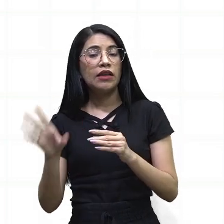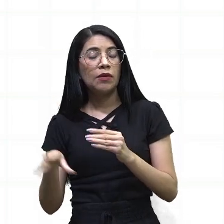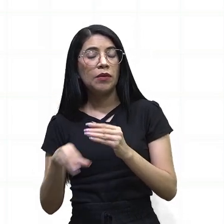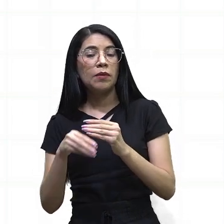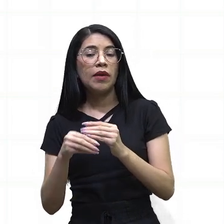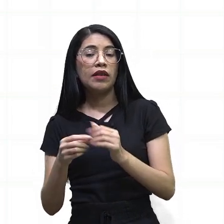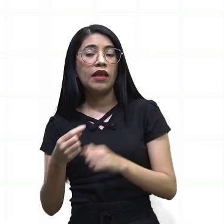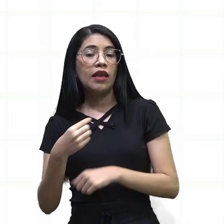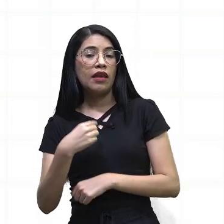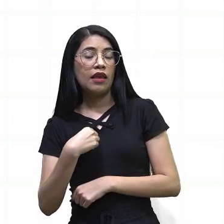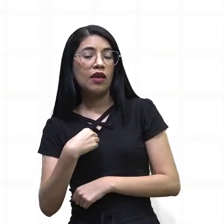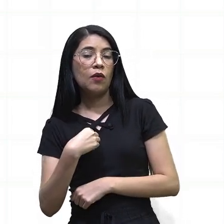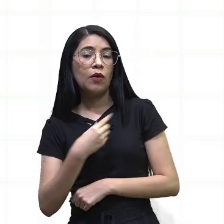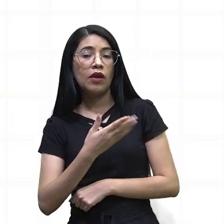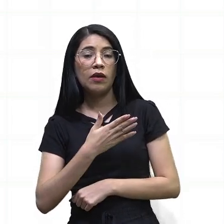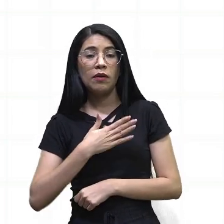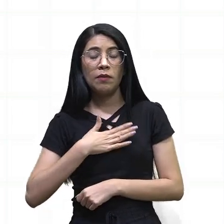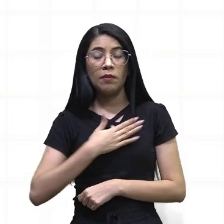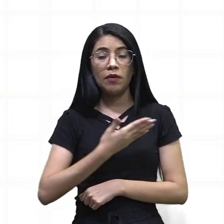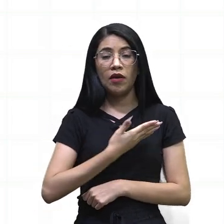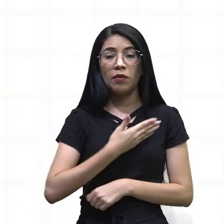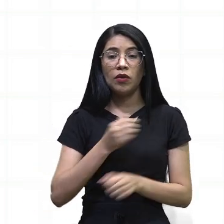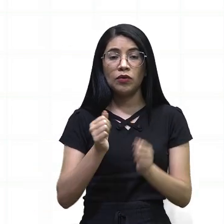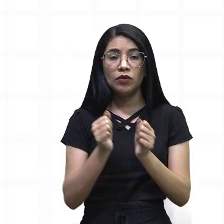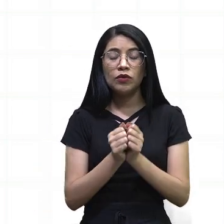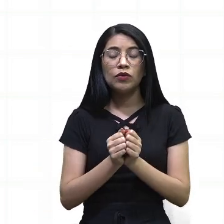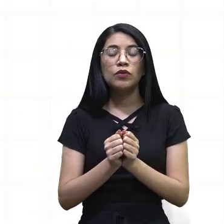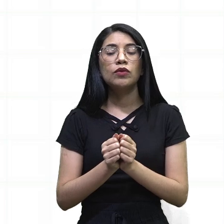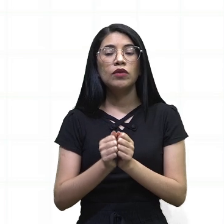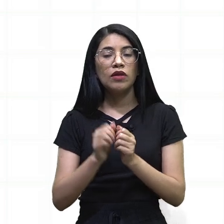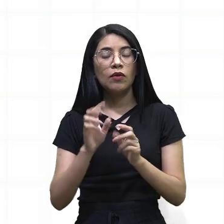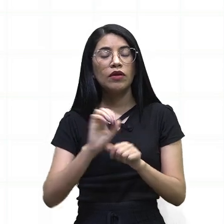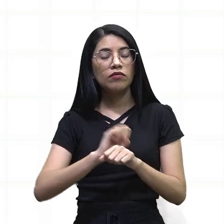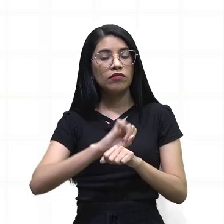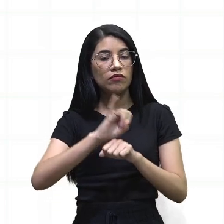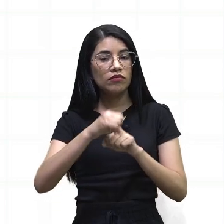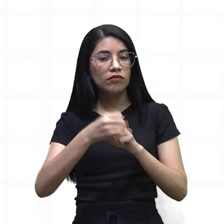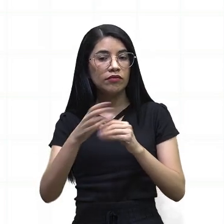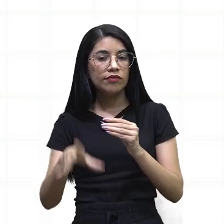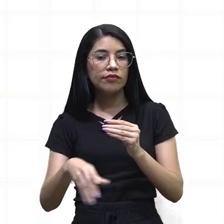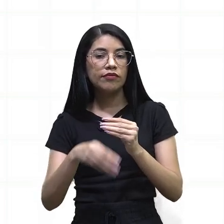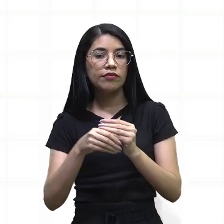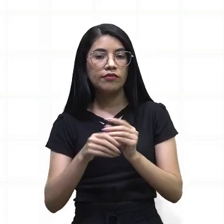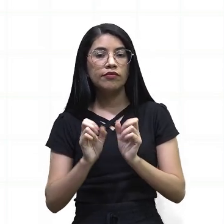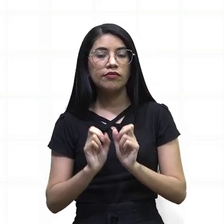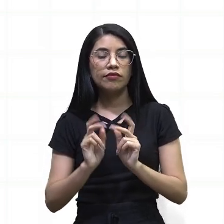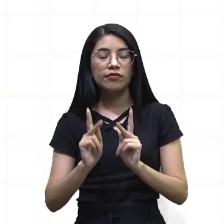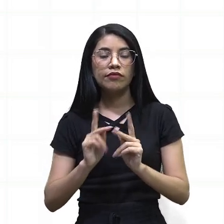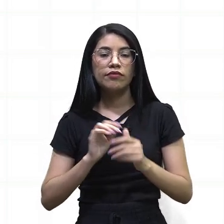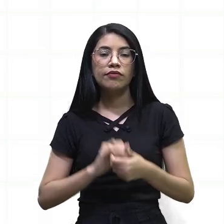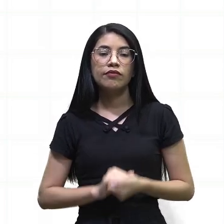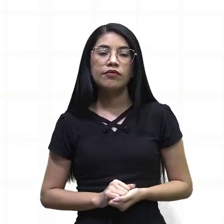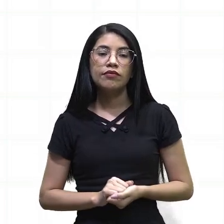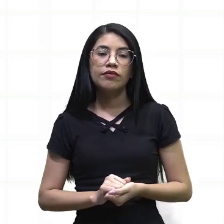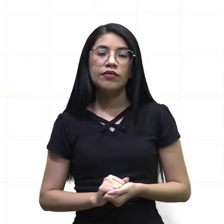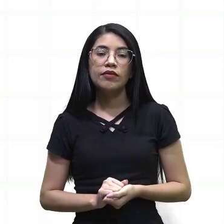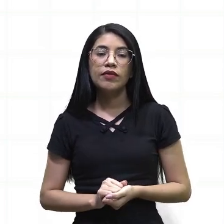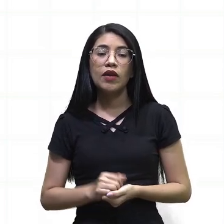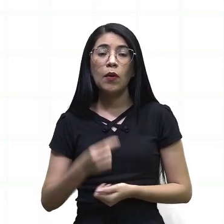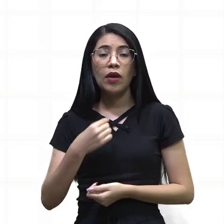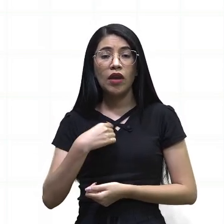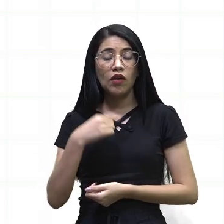e mais alguém, sujeito composto, ok? Eu e você